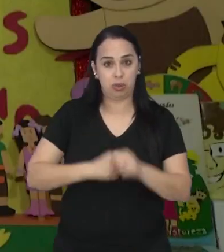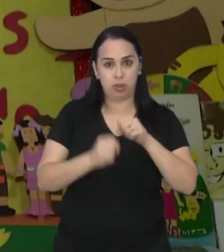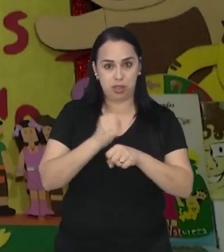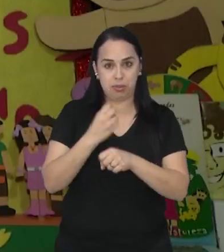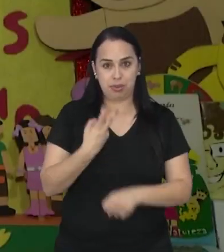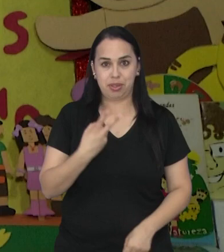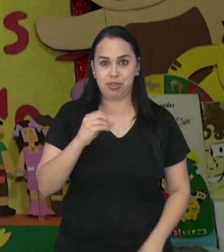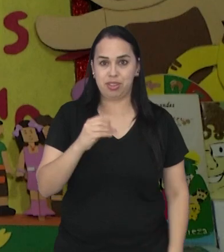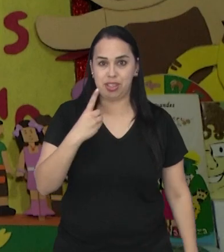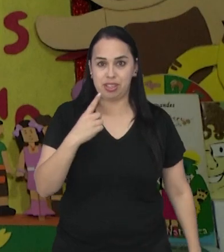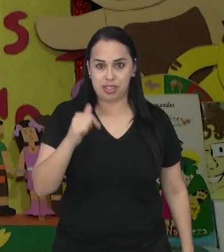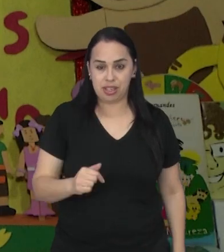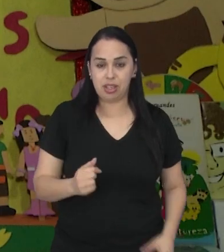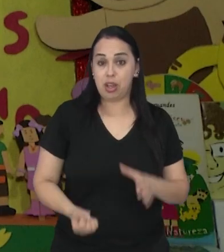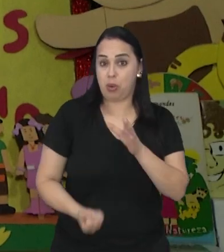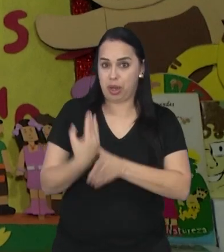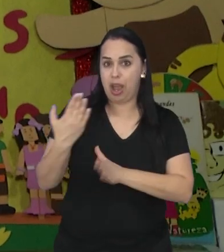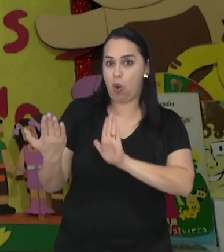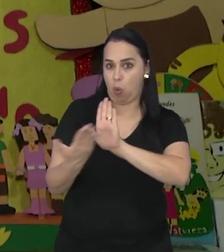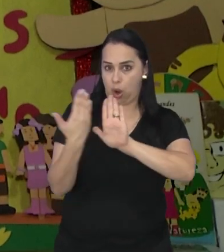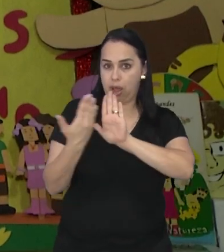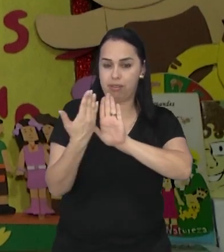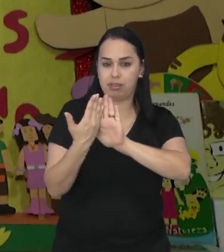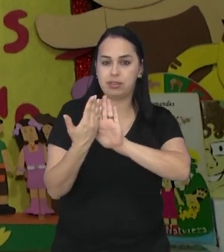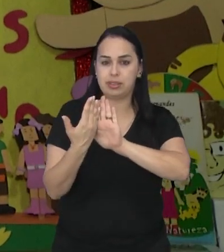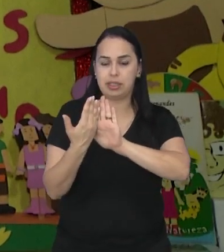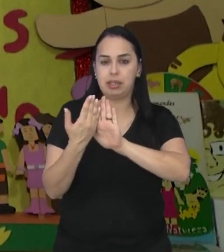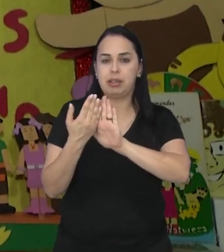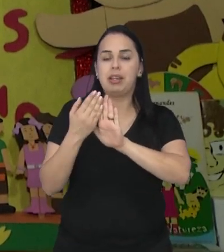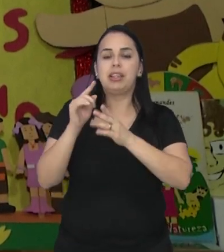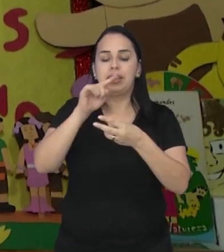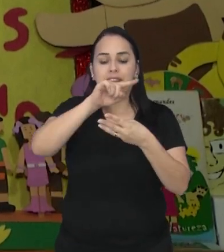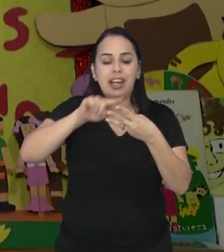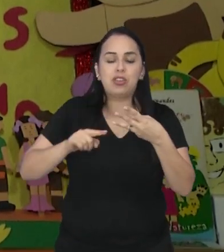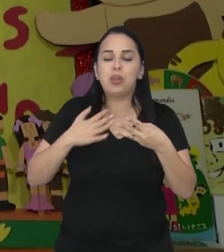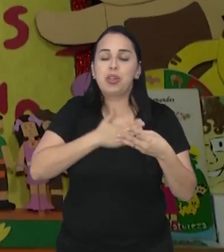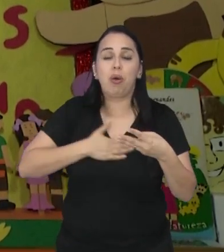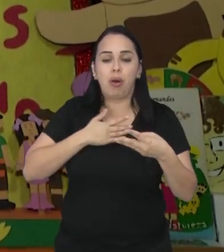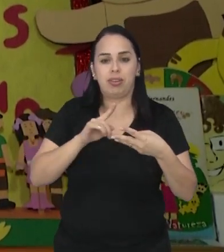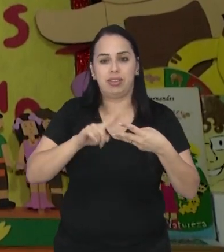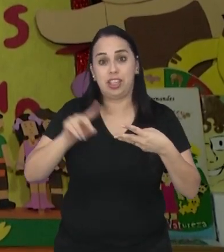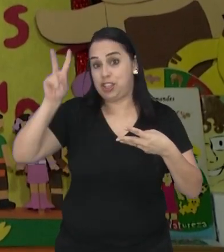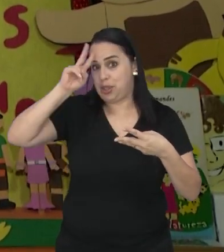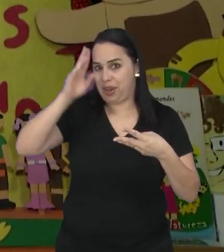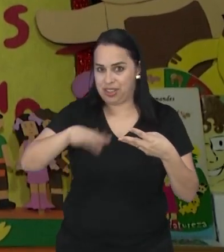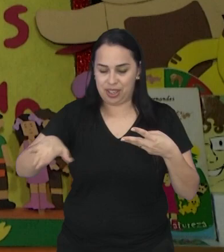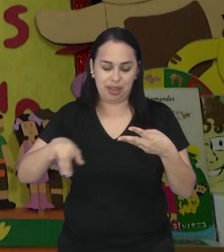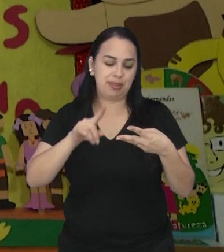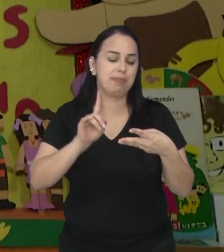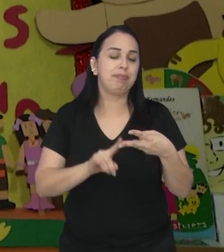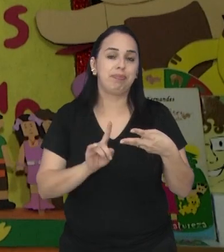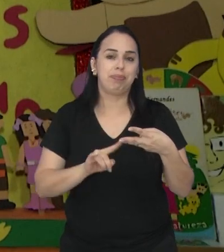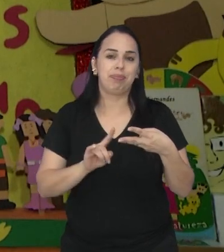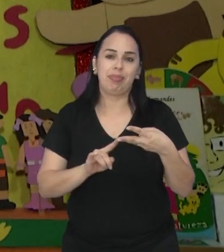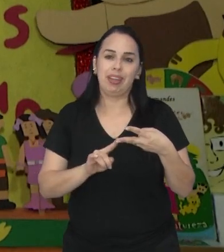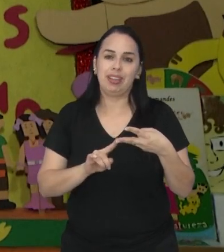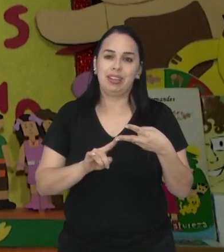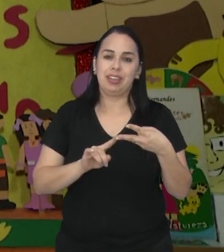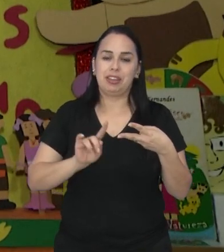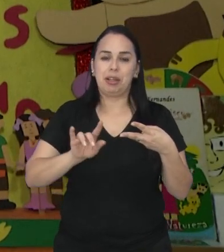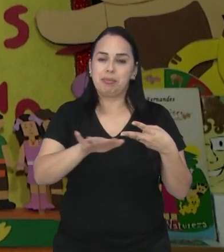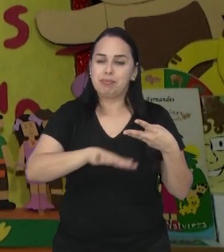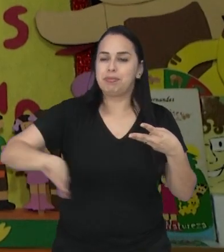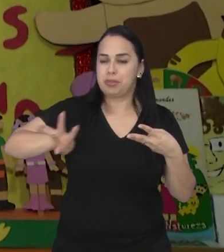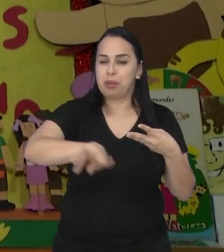Em 2017 eu criei o Sonho de Francisco, porque eu unia 3 coisas que eu gosto muito, que é histórias infantis, é